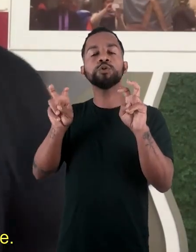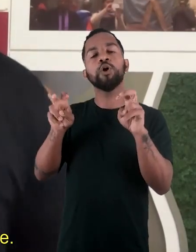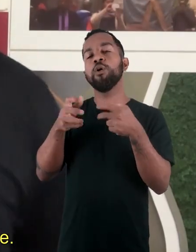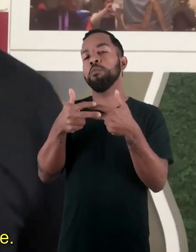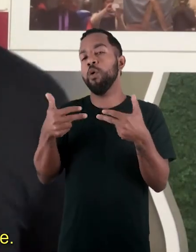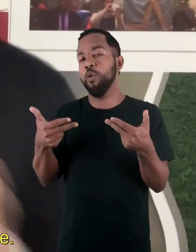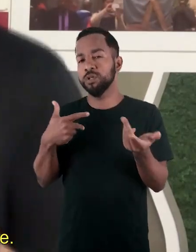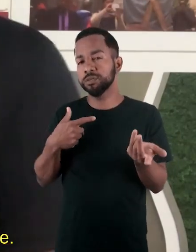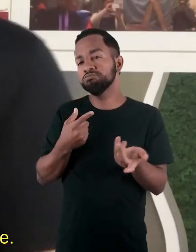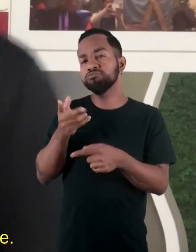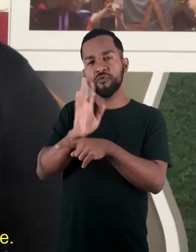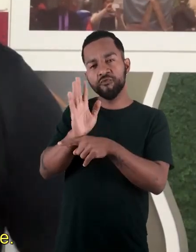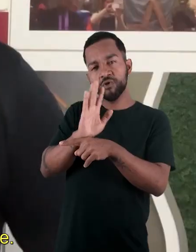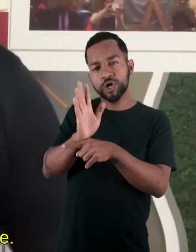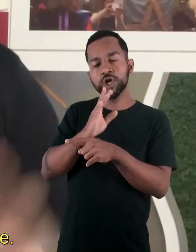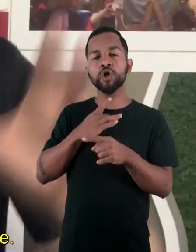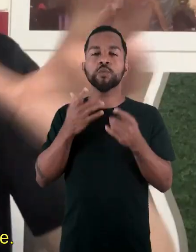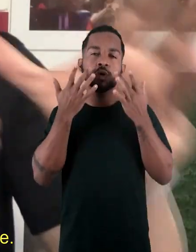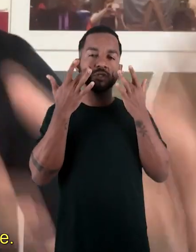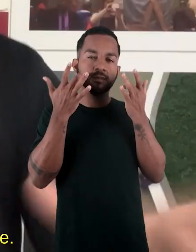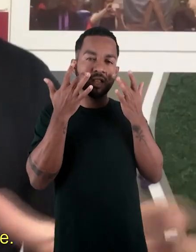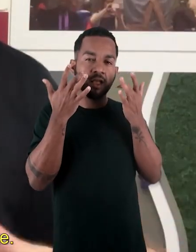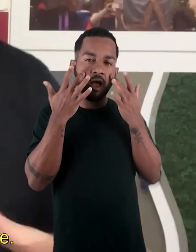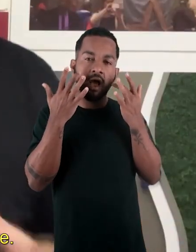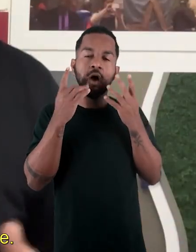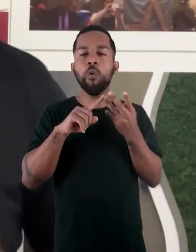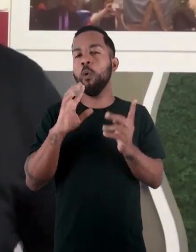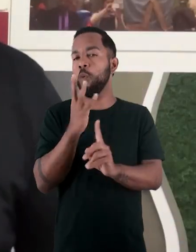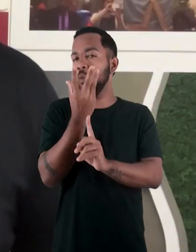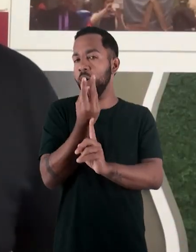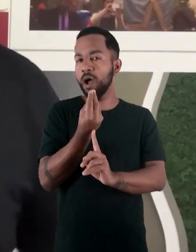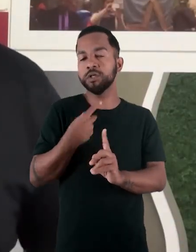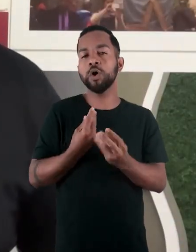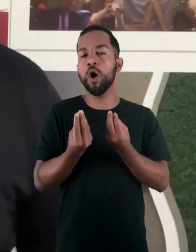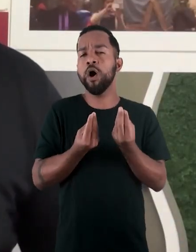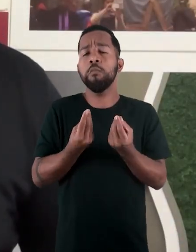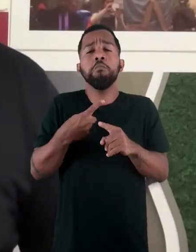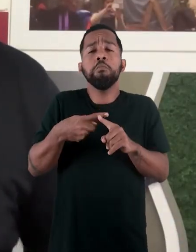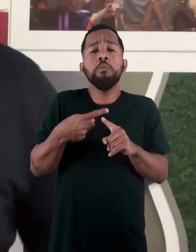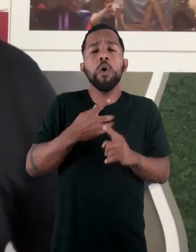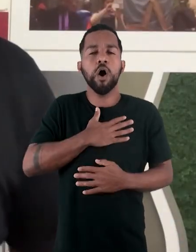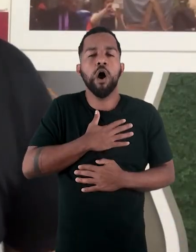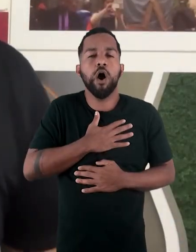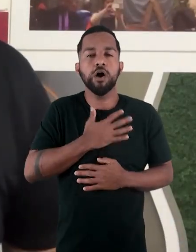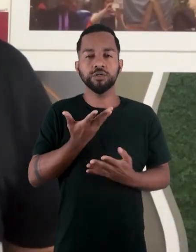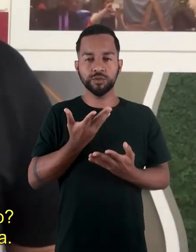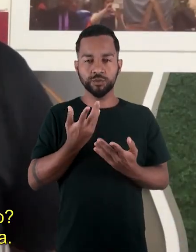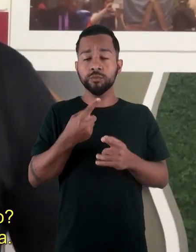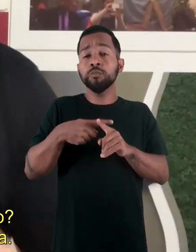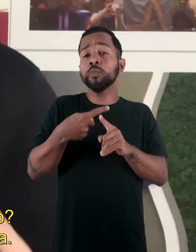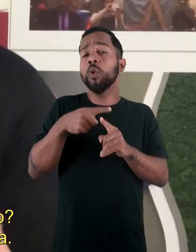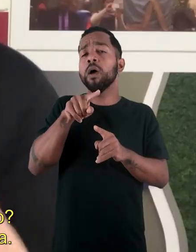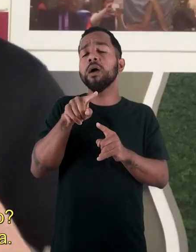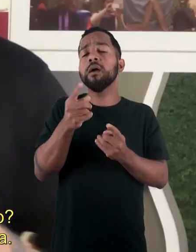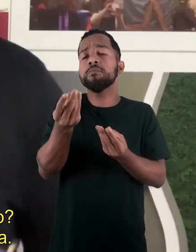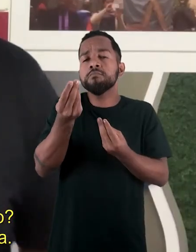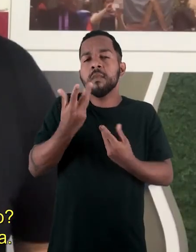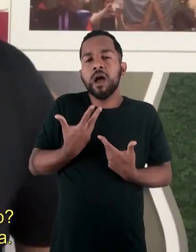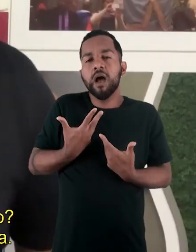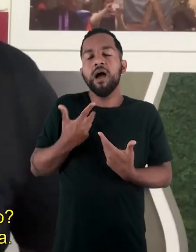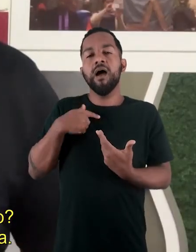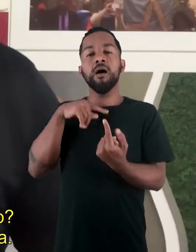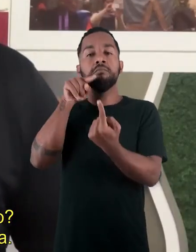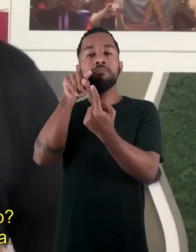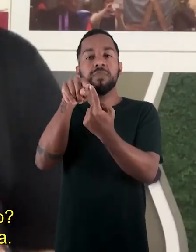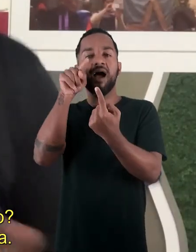curto um filme, eu curto um espetáculo, eu curto uma obra de arte, por que eu gosto daquilo? Por que eu gosto? O que aquilo cria de